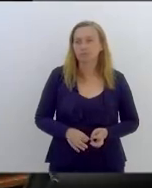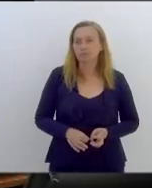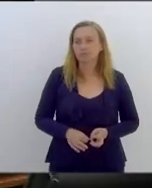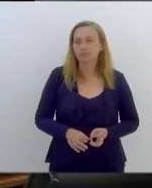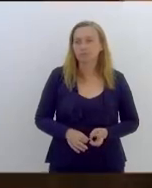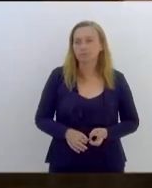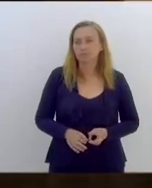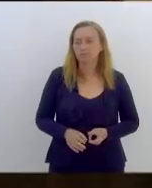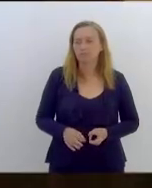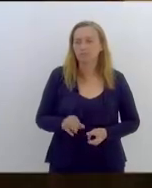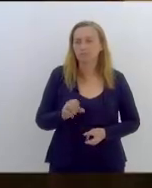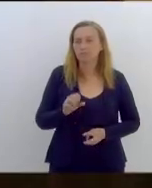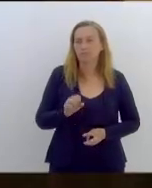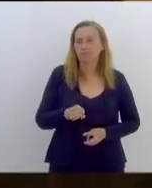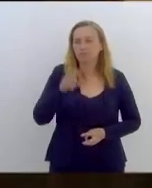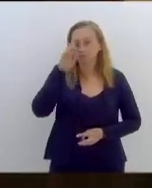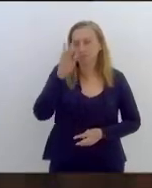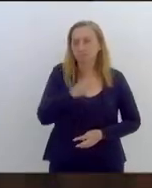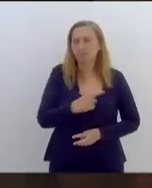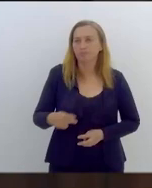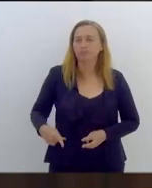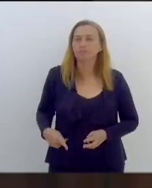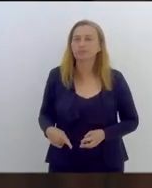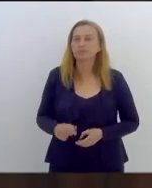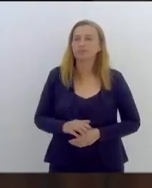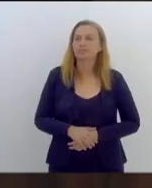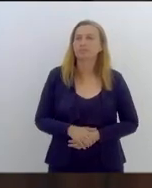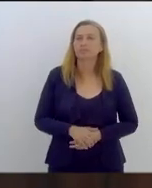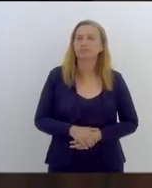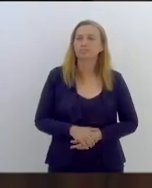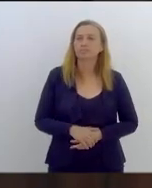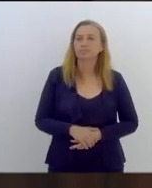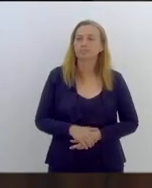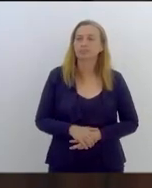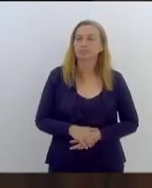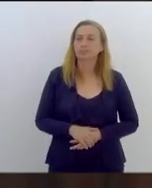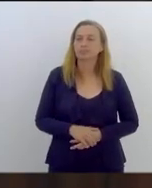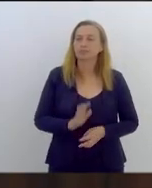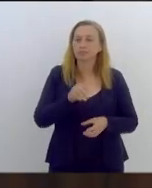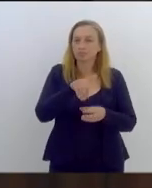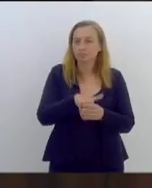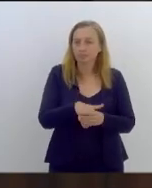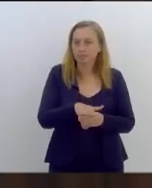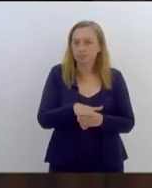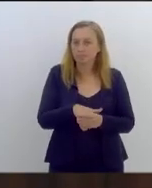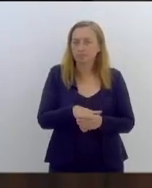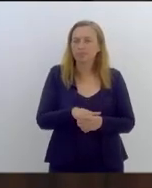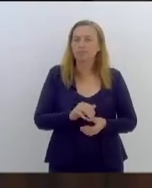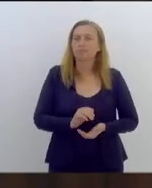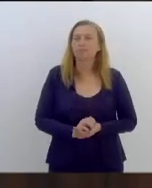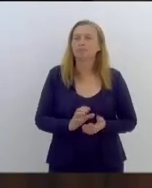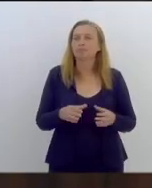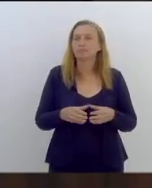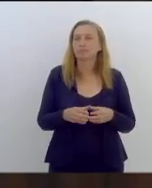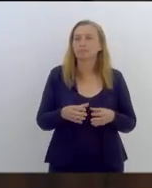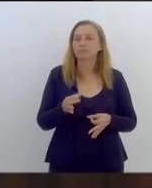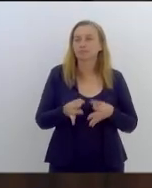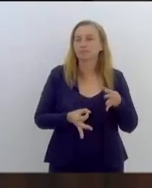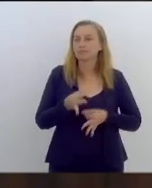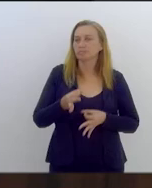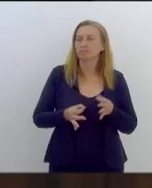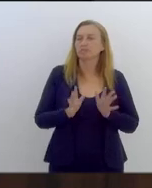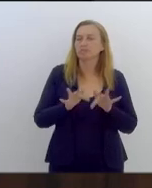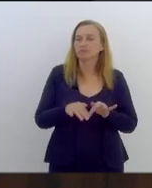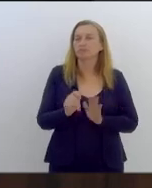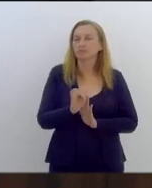Parecer favorável, presidente. Os pareceres emitidos. Em votação, o parecer da Comissão de Constituição e Justiça com forma